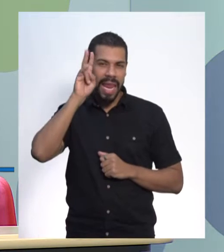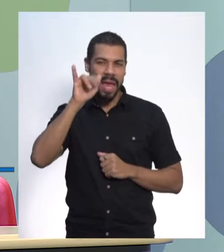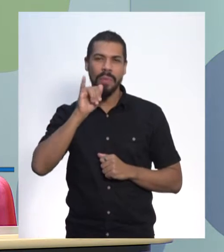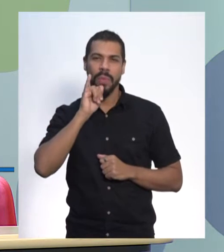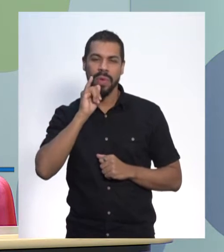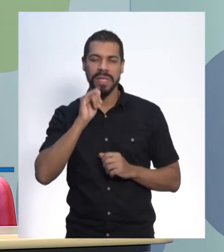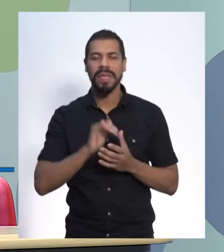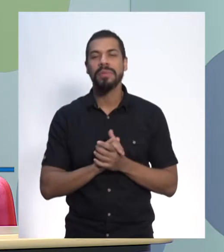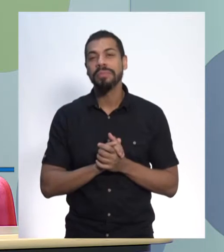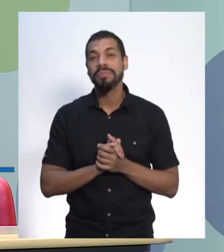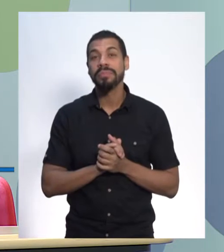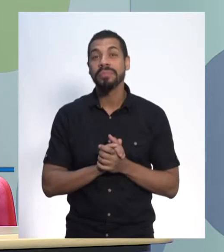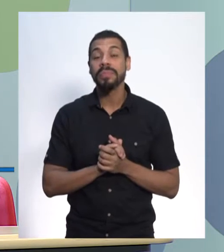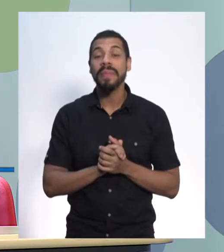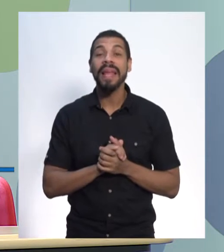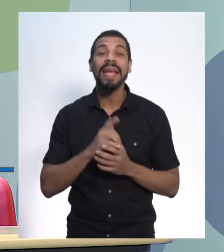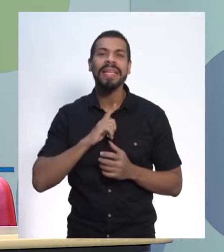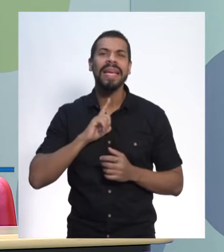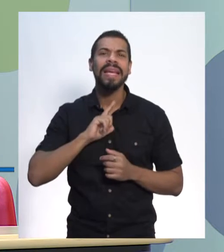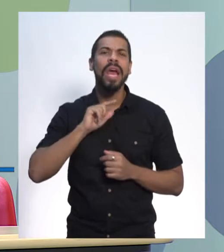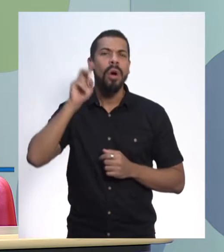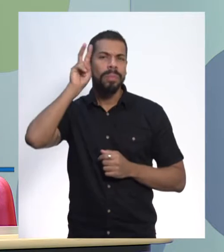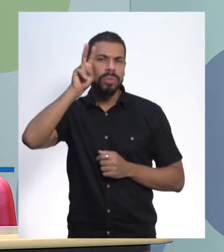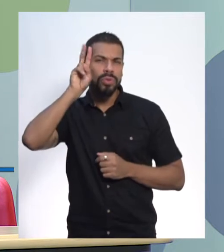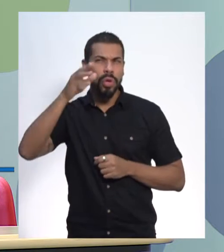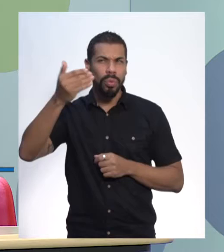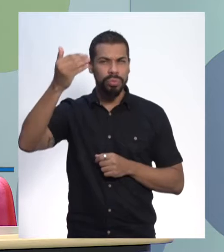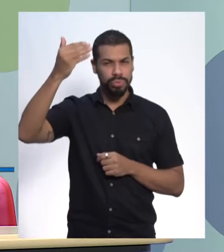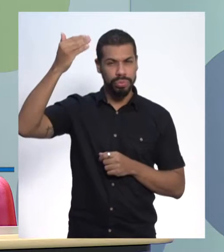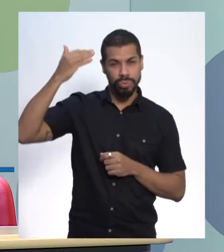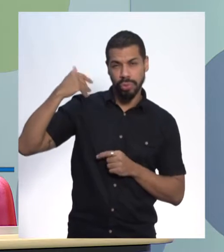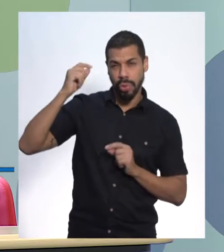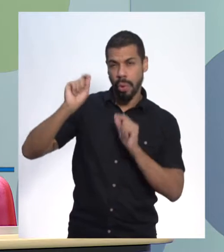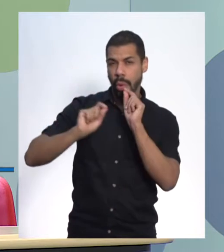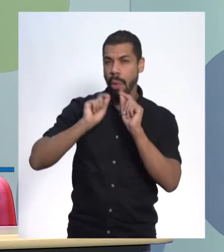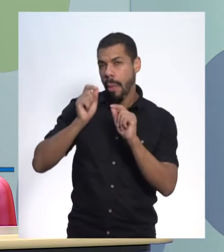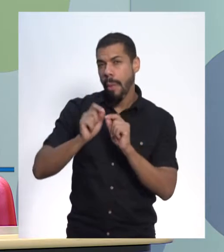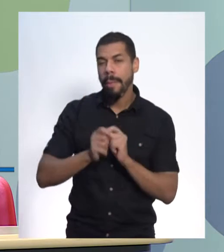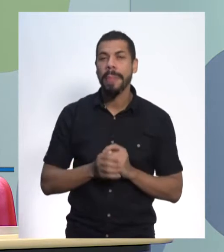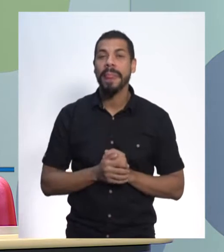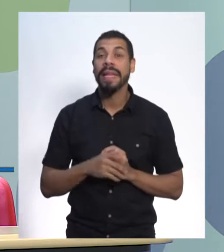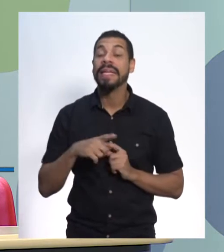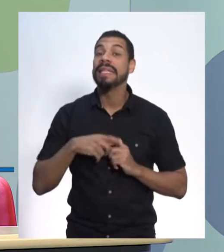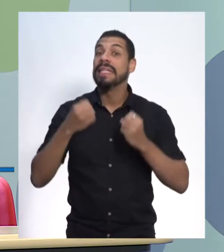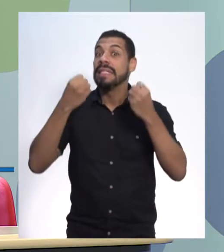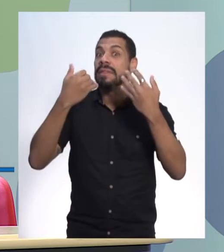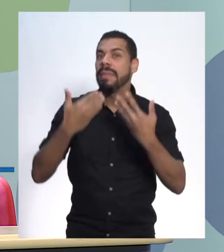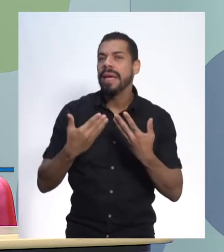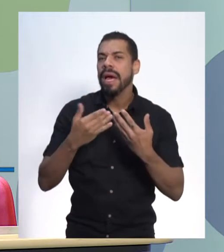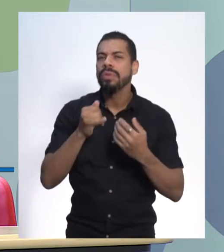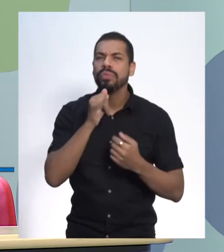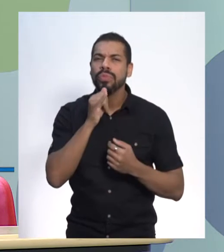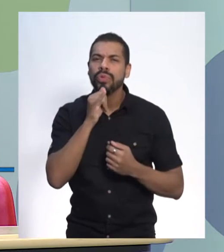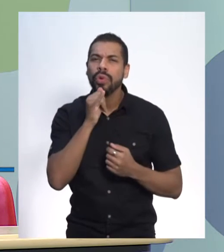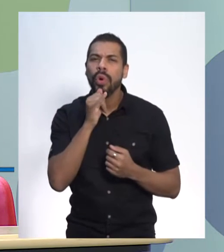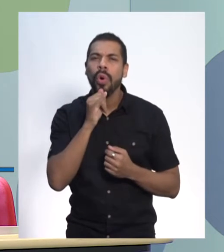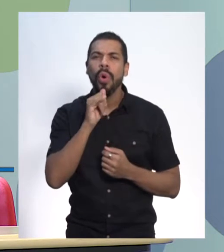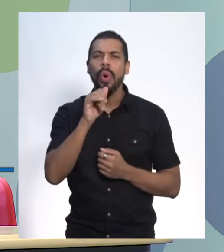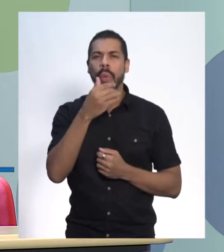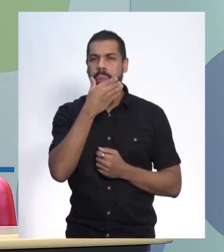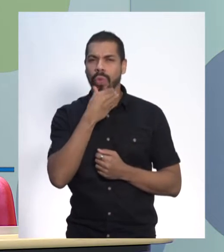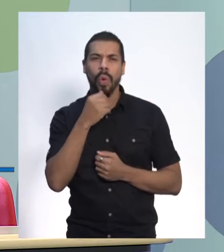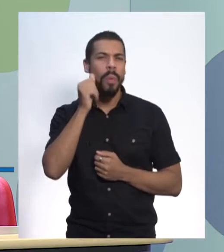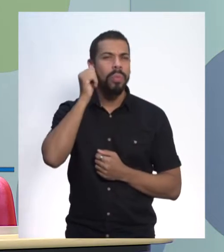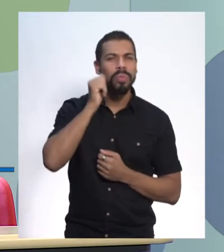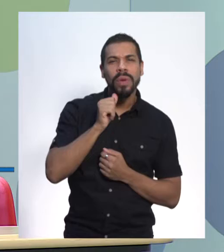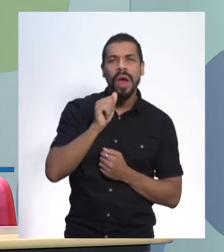ele ilustra lá com Hamlet, falando sobre o contexto de recepção e reprodução, e falando também com Romeu e Julieta, que é a história mais